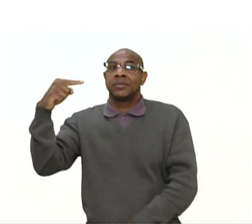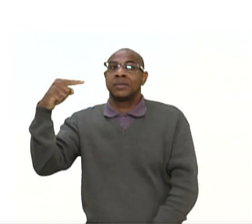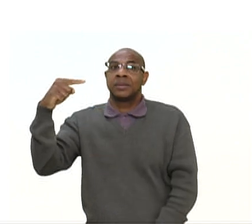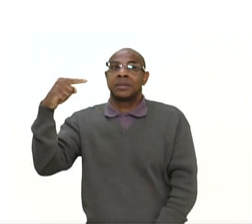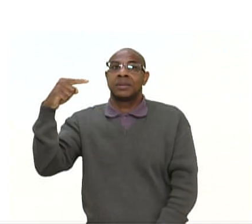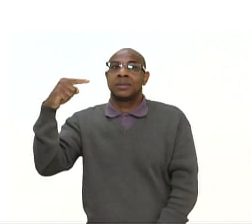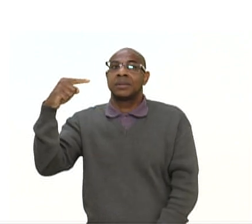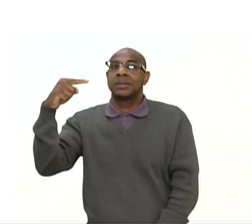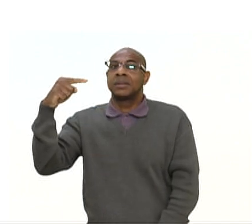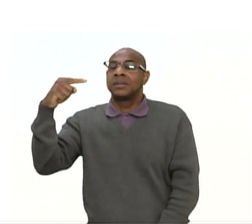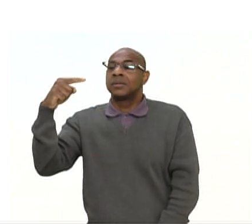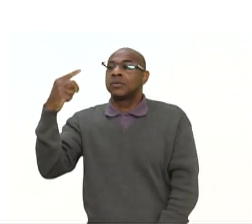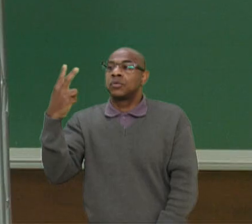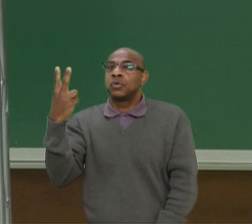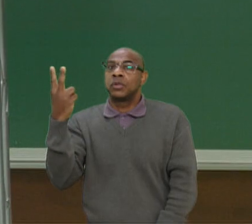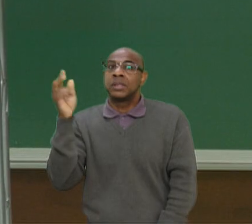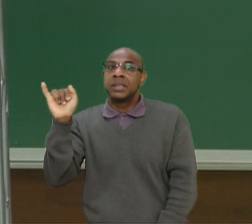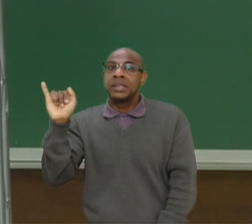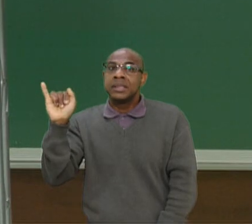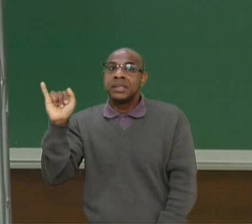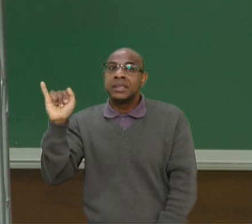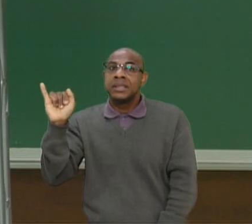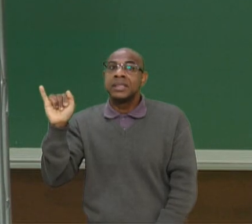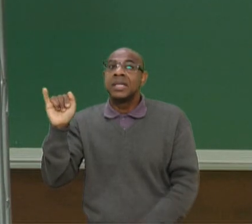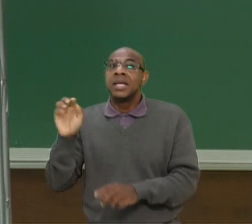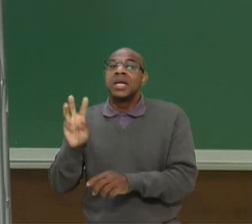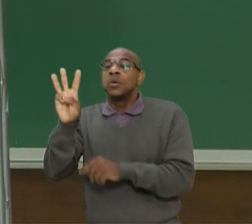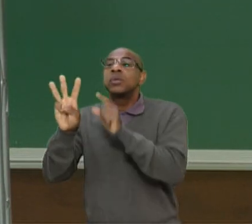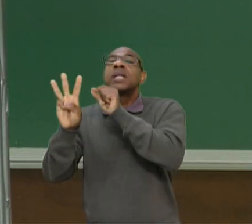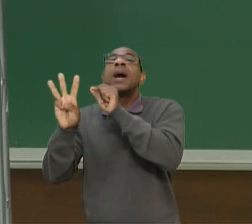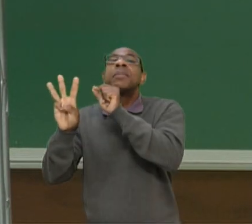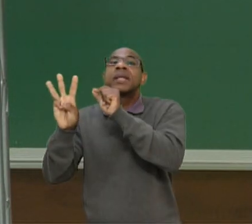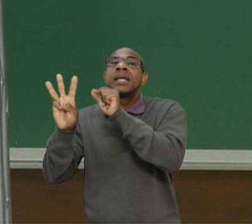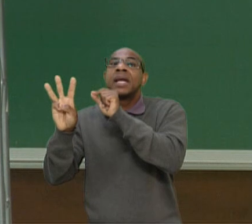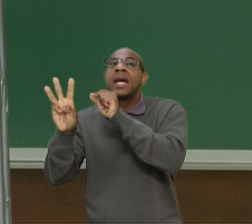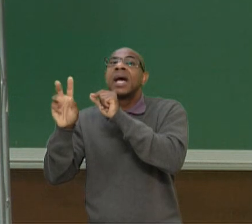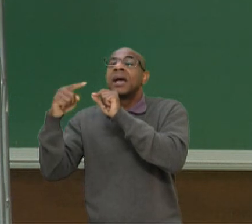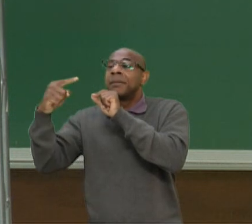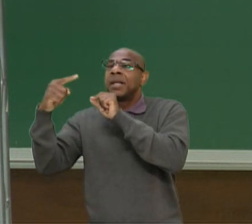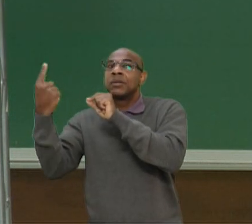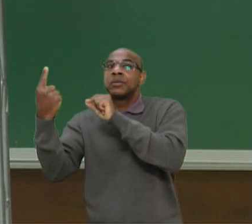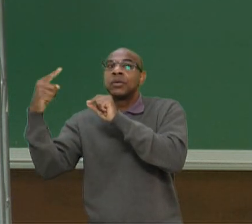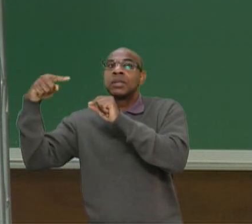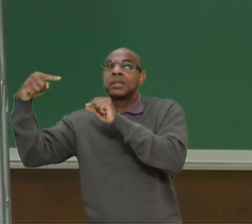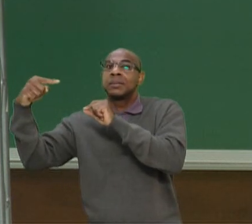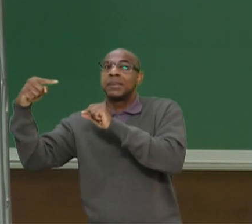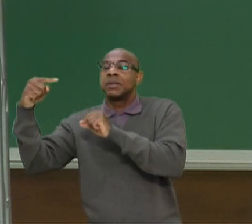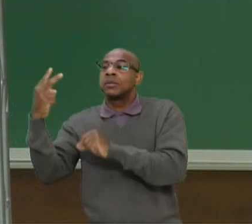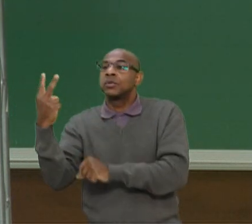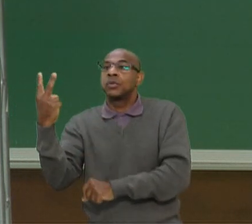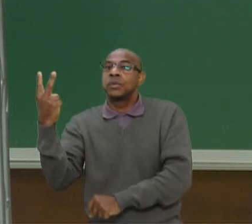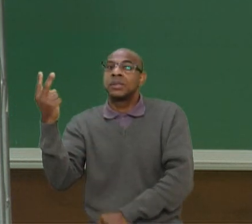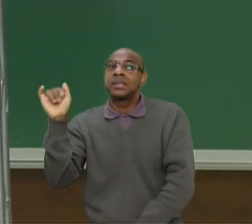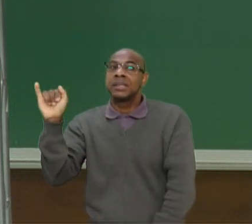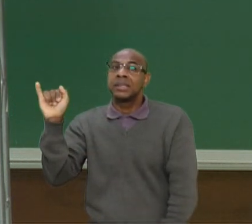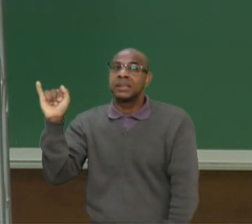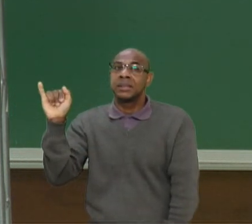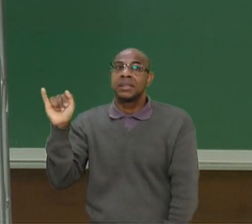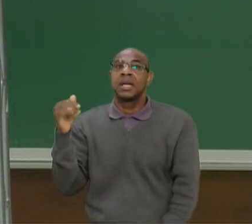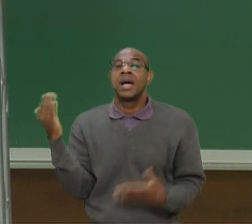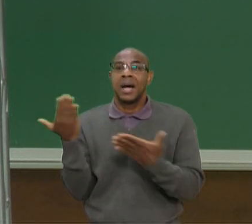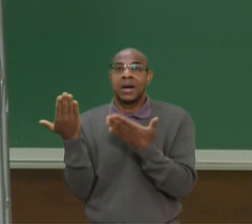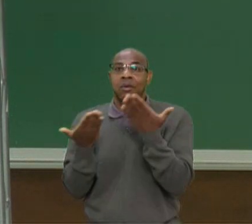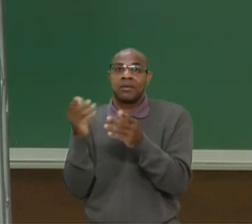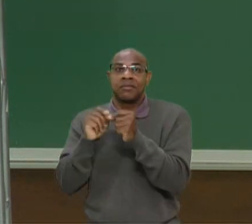1 menos 2i, ok? Só organizei aquilo que eu estou batendo na tecla. Agora, nós vamos fazer as